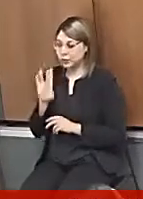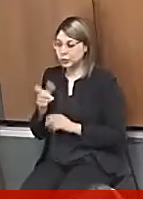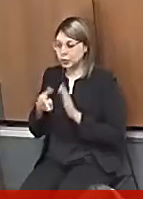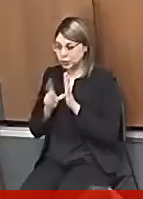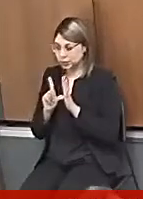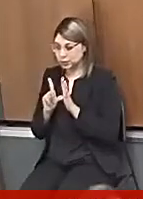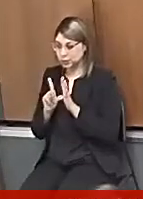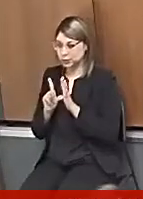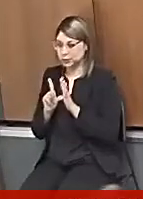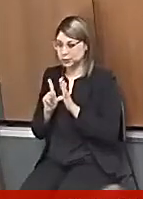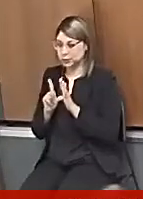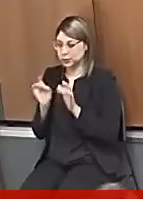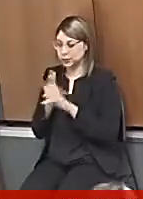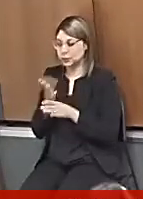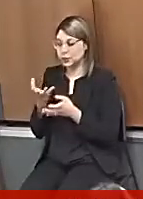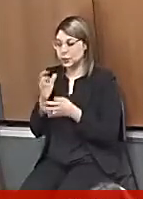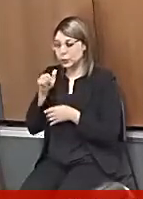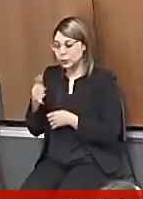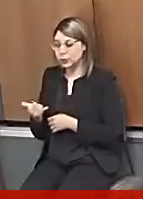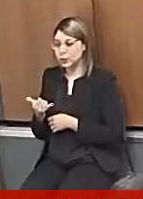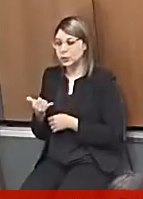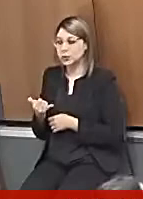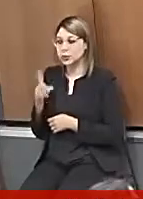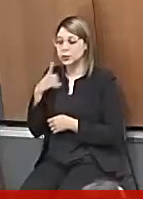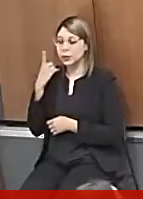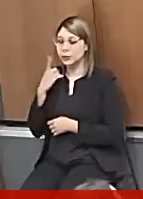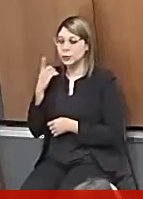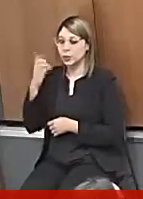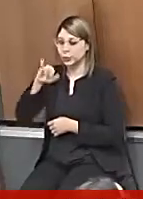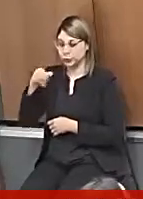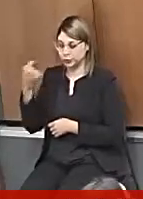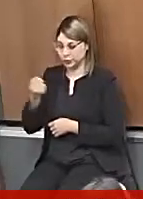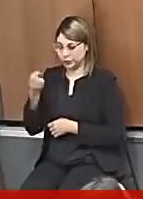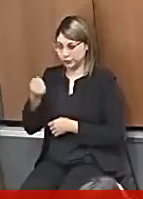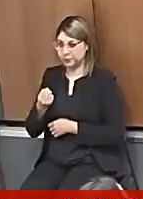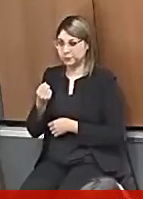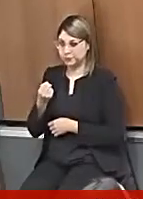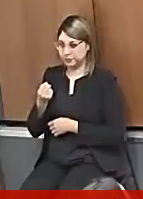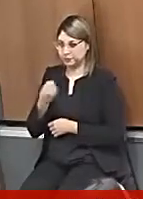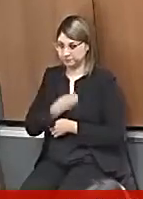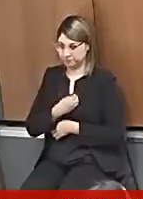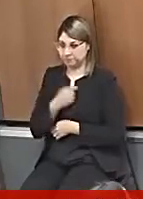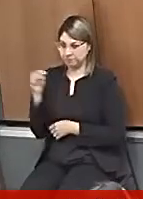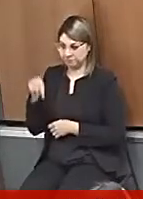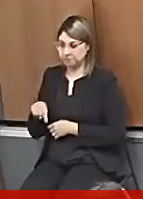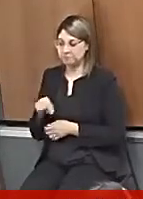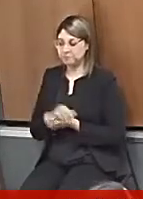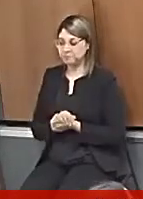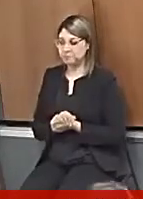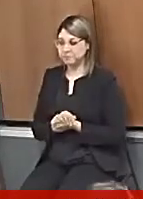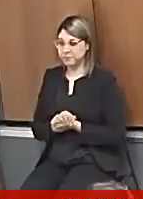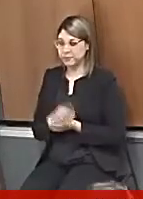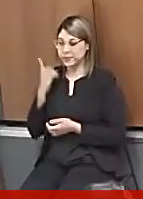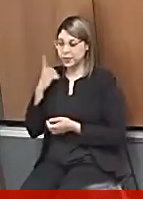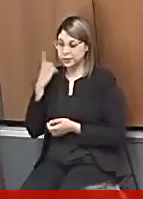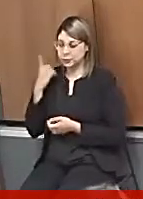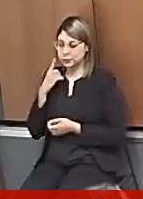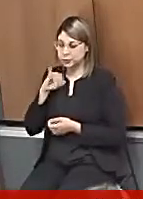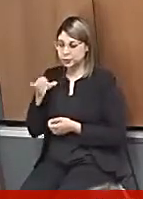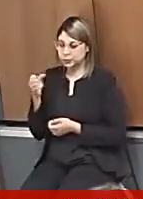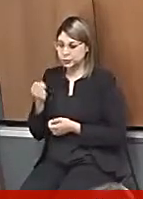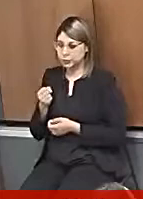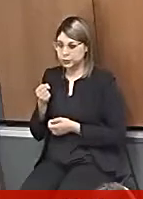antes de passar a palavra quero aproveitar aqui o deputado joão leite é está presente o deputado